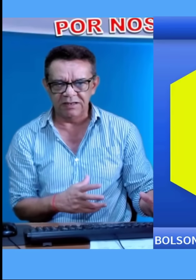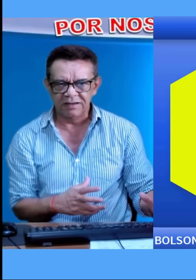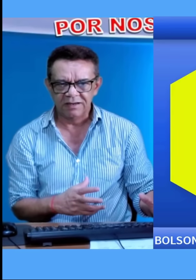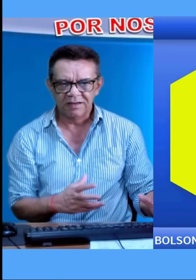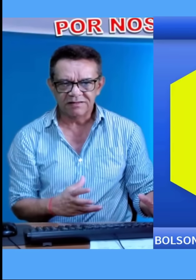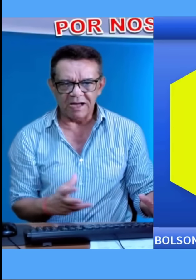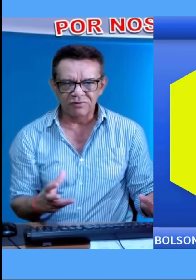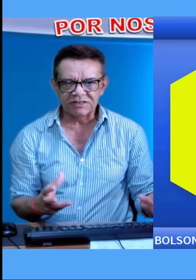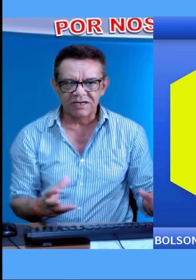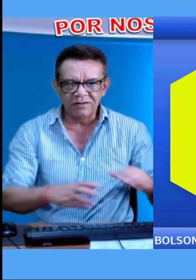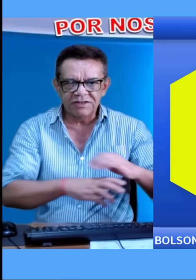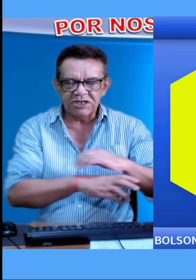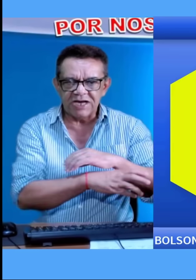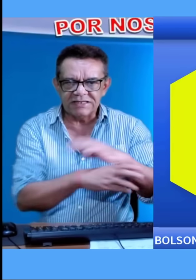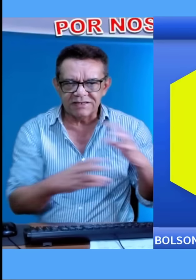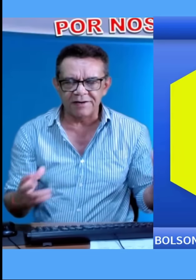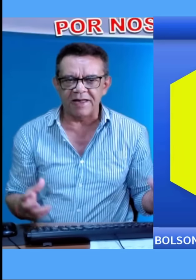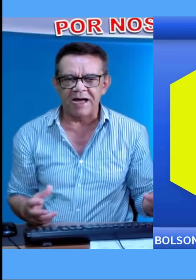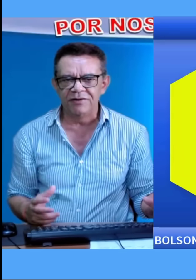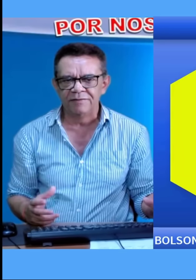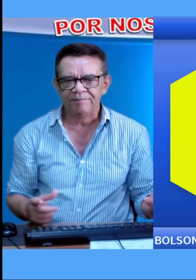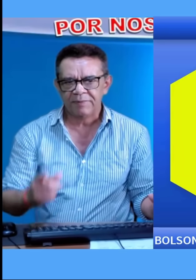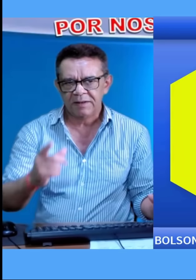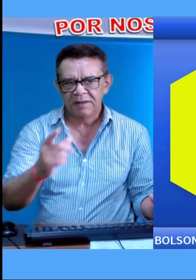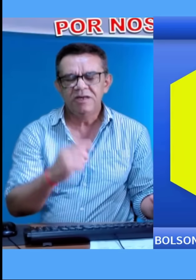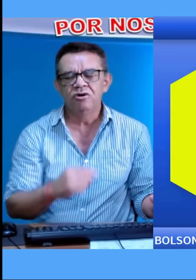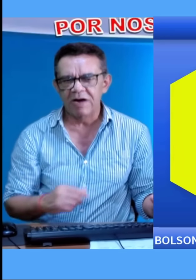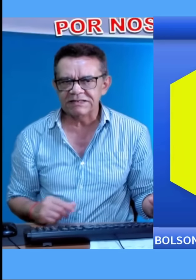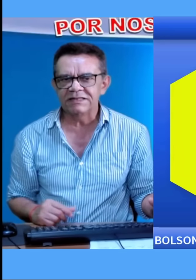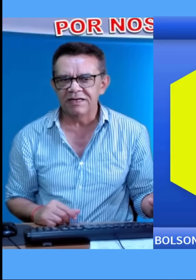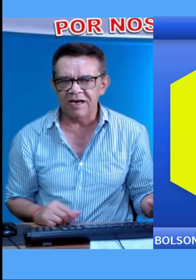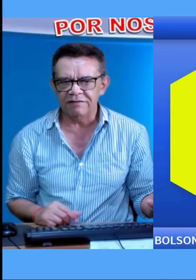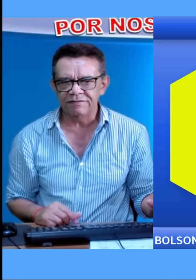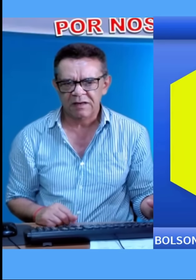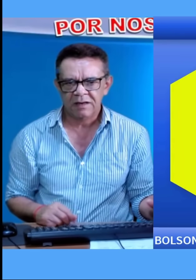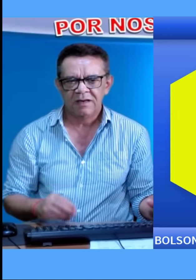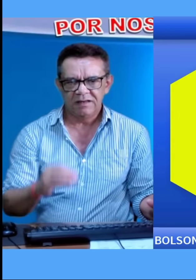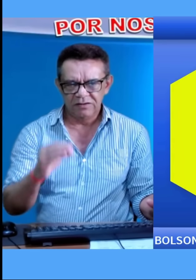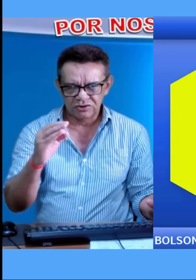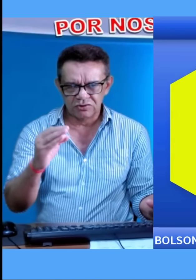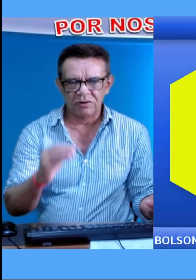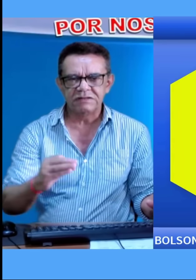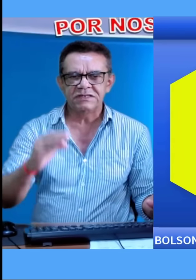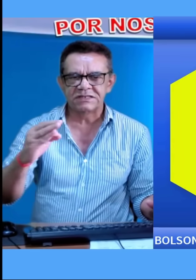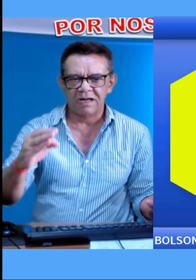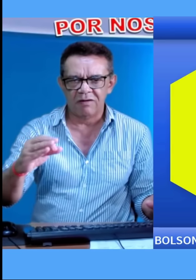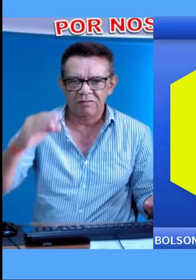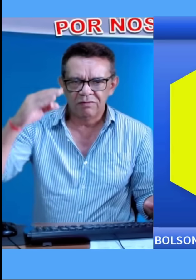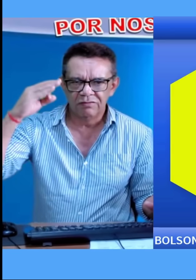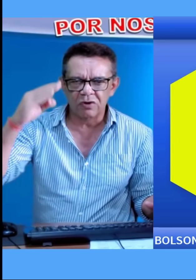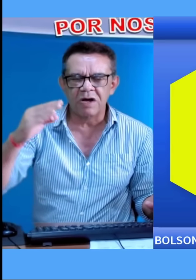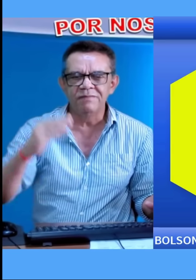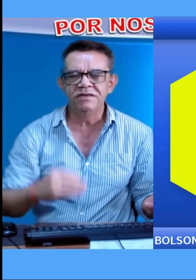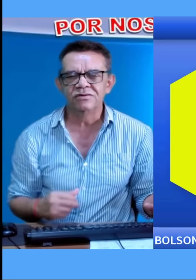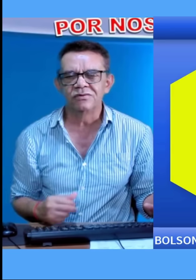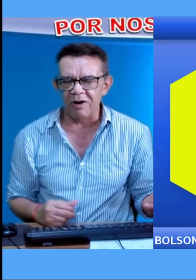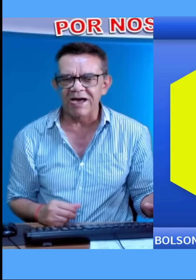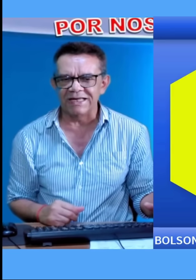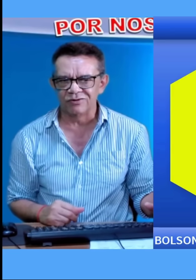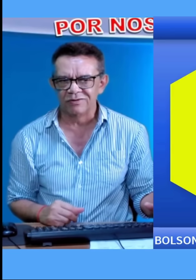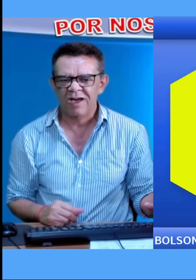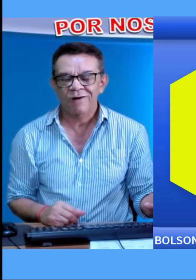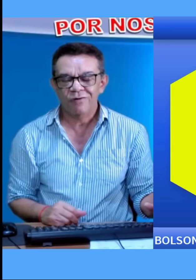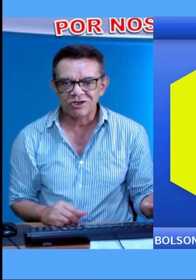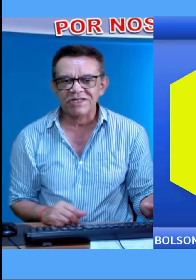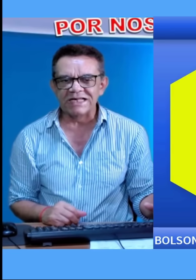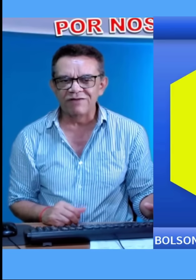CPMI está buscando deixar escancarado, e o STF. E os dois estão no caminho